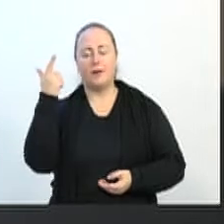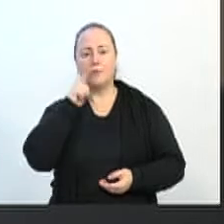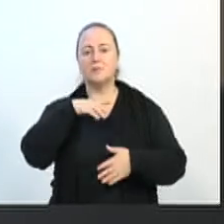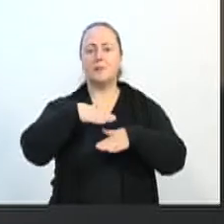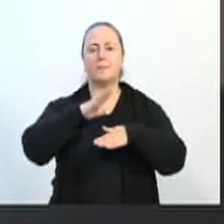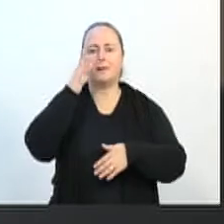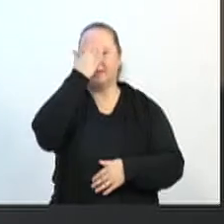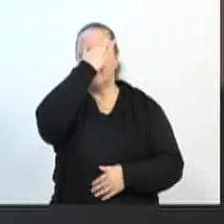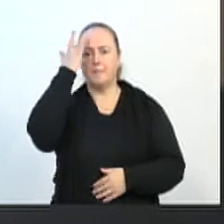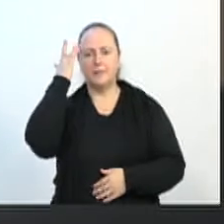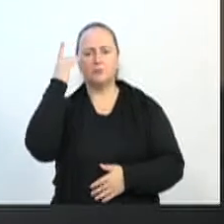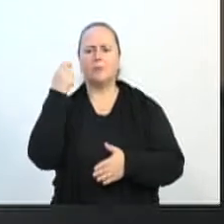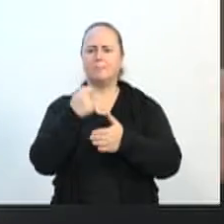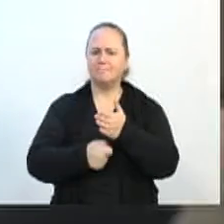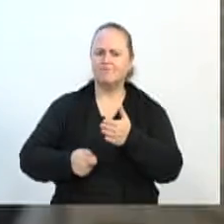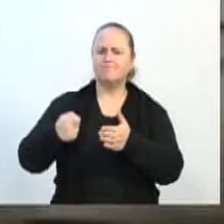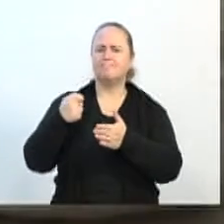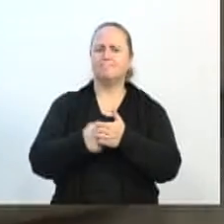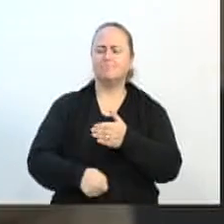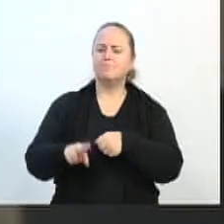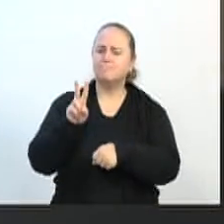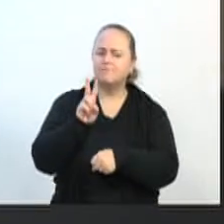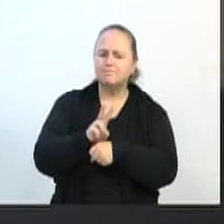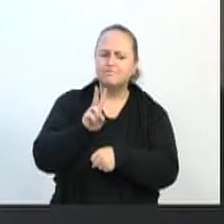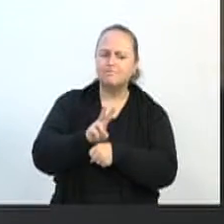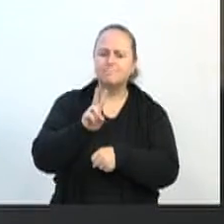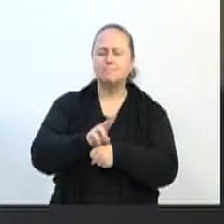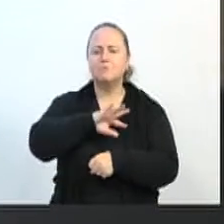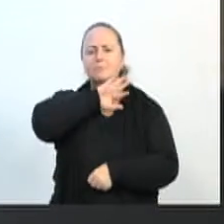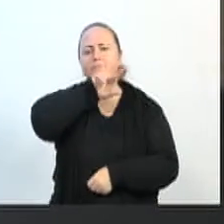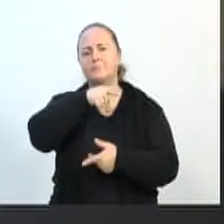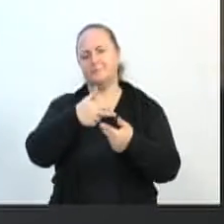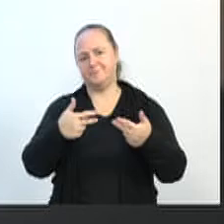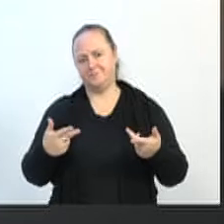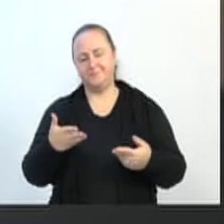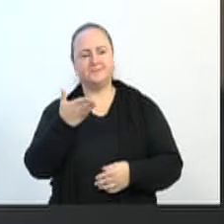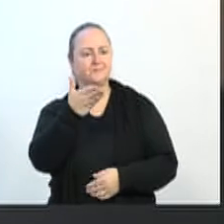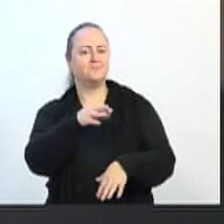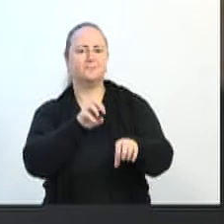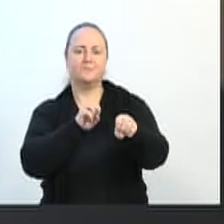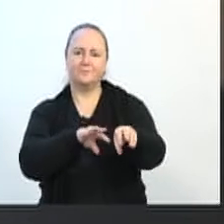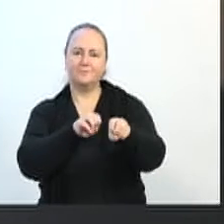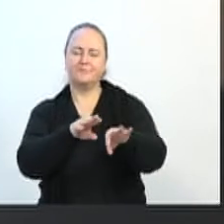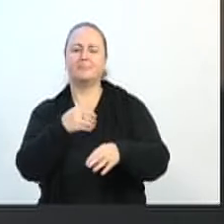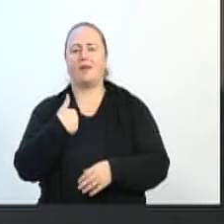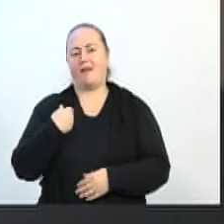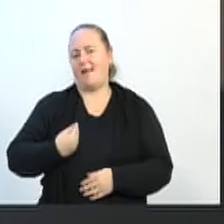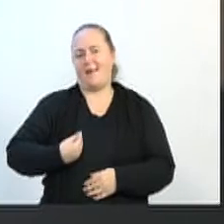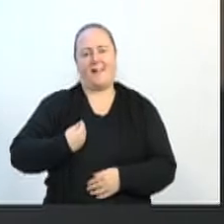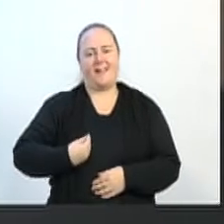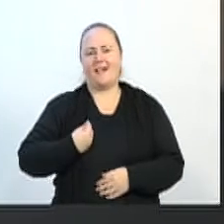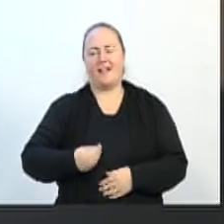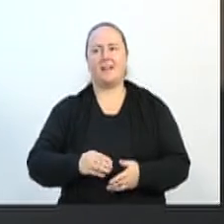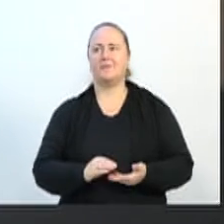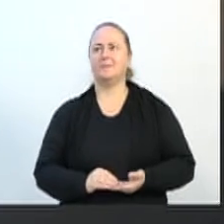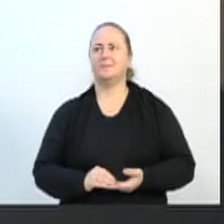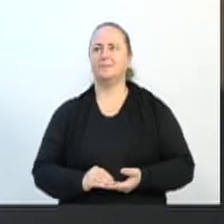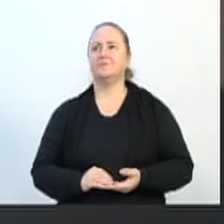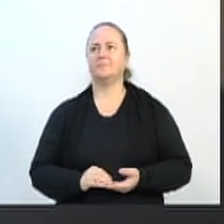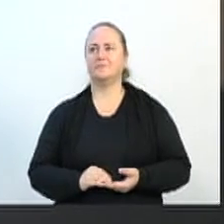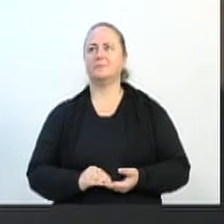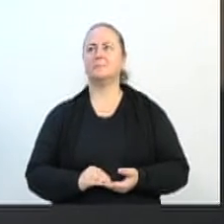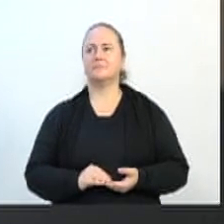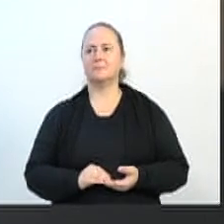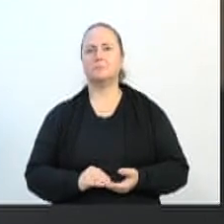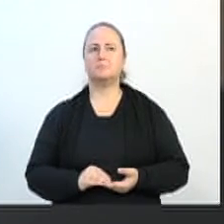dentro brigando pela proteção animal. Na questão da educação, a senhora esteve lá, eu não pude me fazer presente, nada de novo, são situações